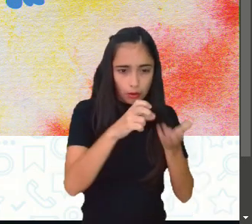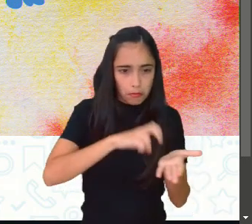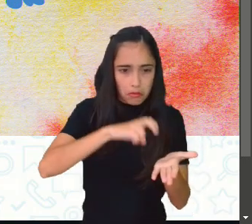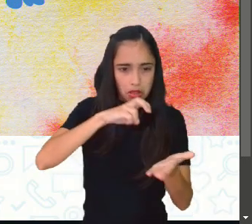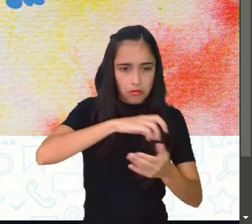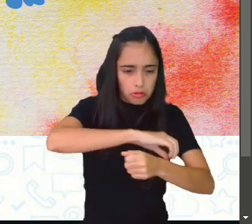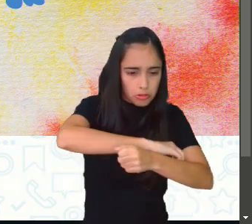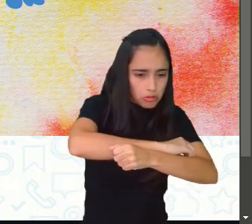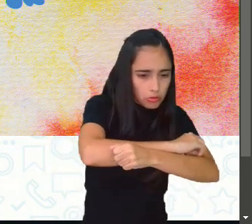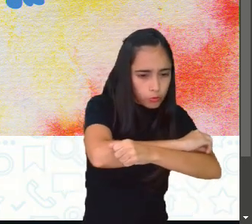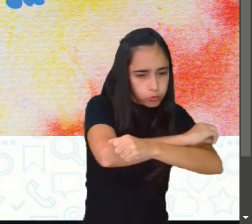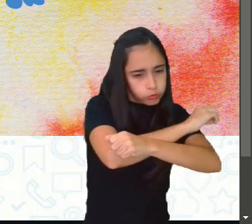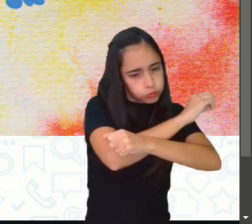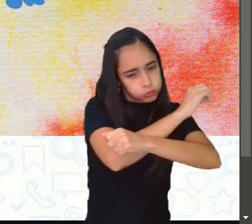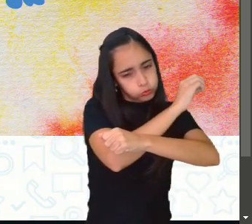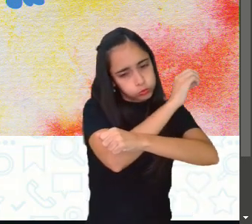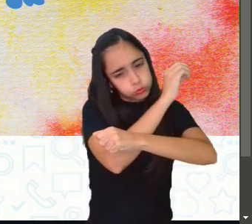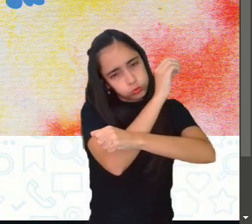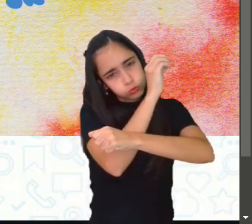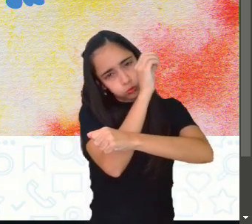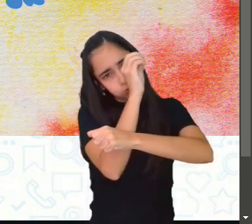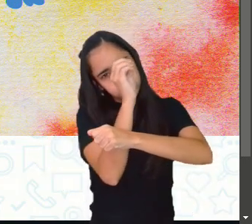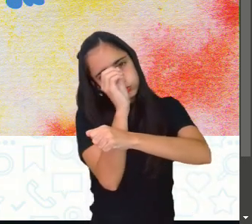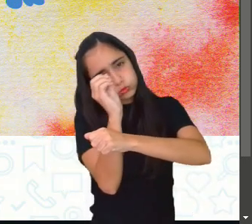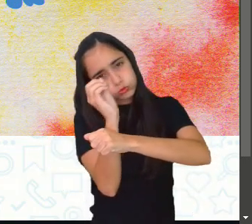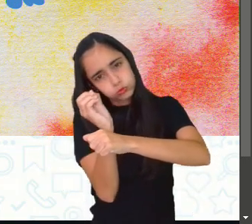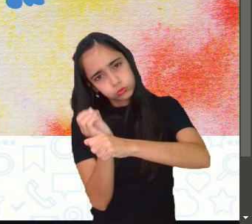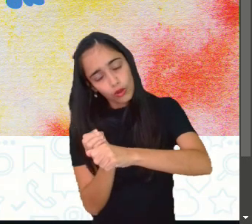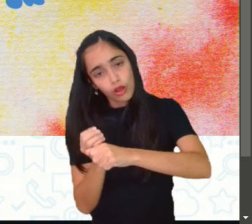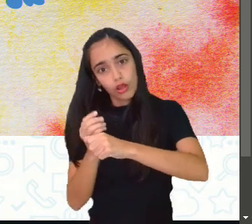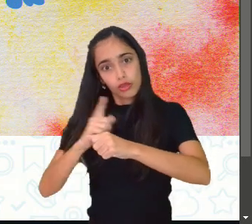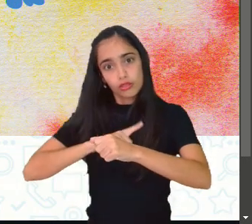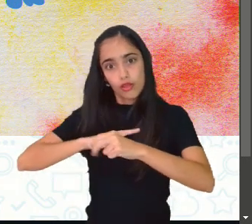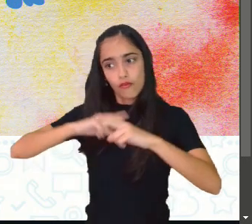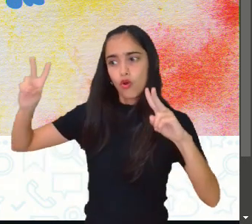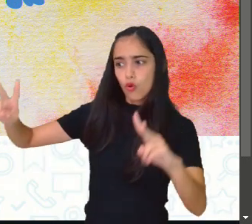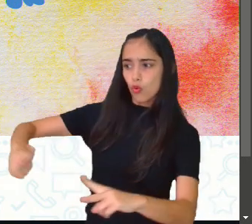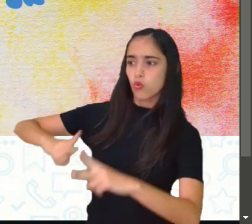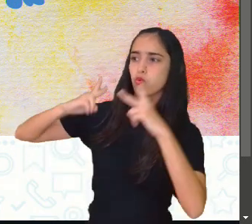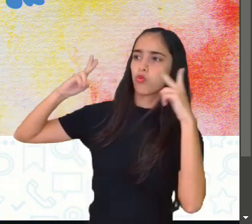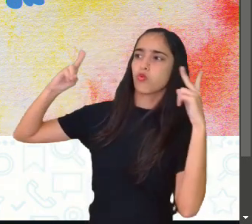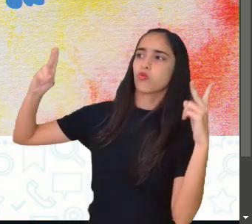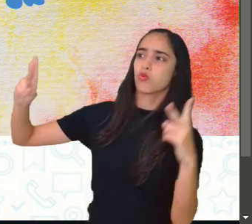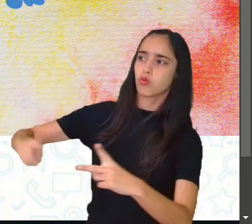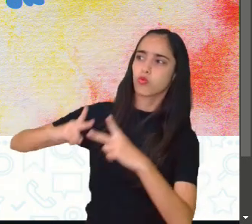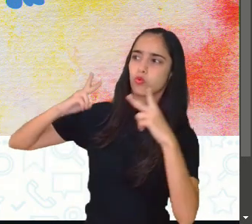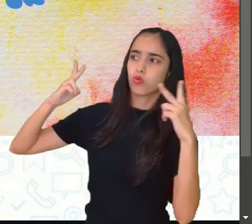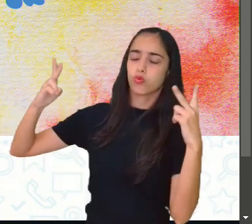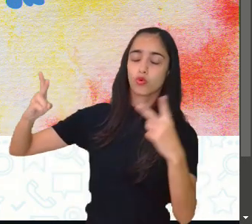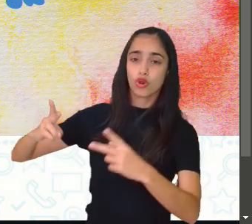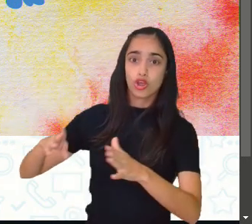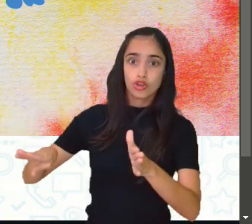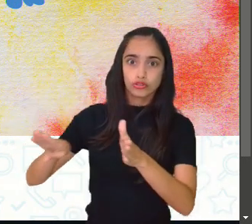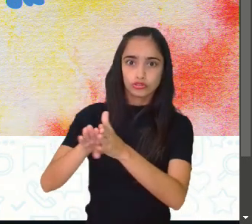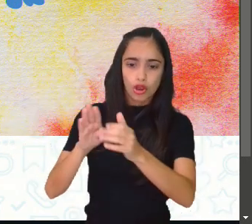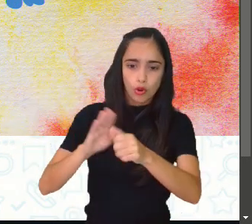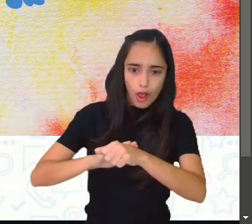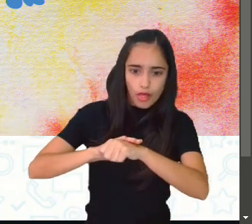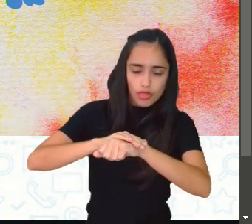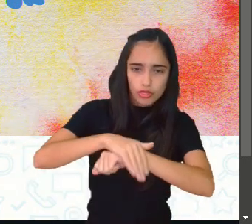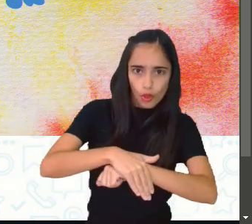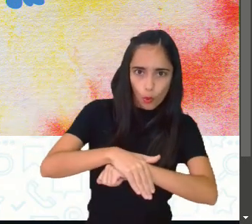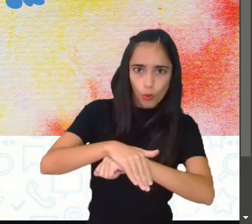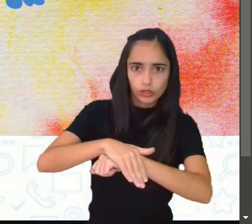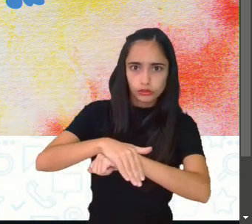também. A noite soprou seu vento. E no vento da noite veio a borboleta preta. Ela finalmente veio, com